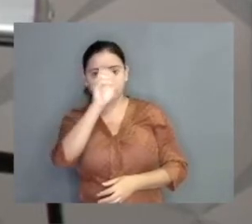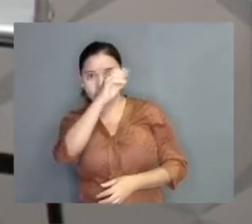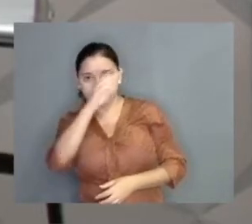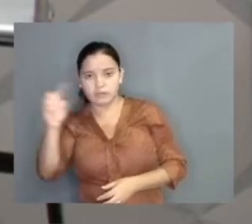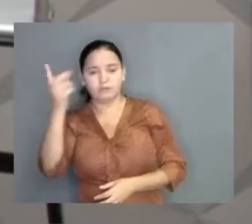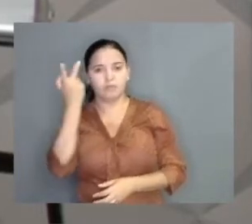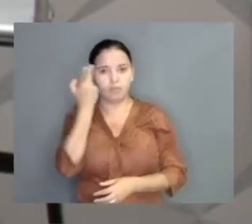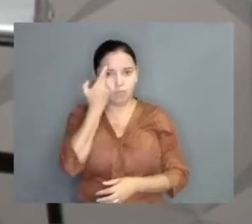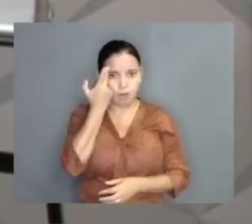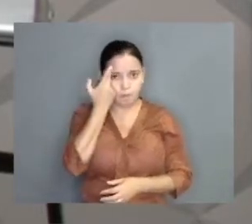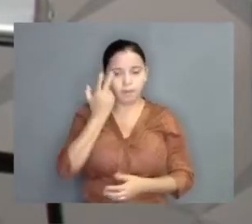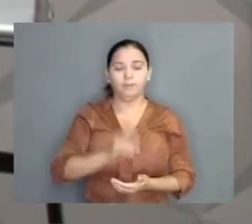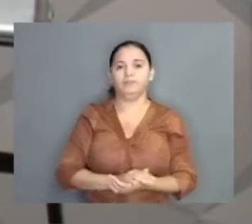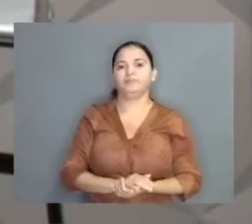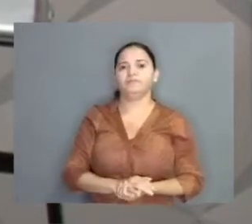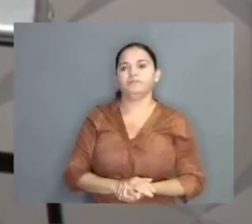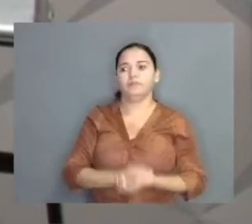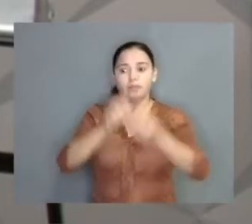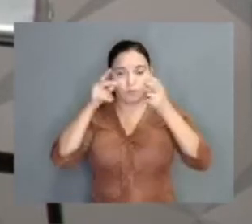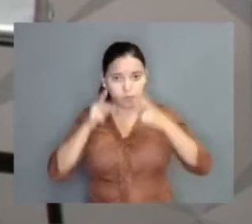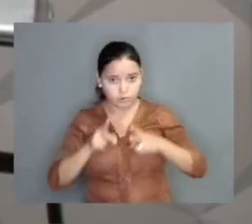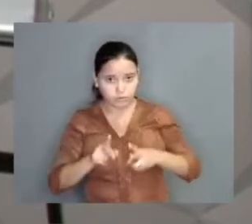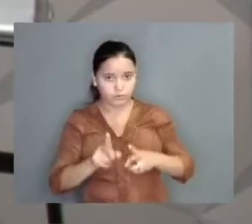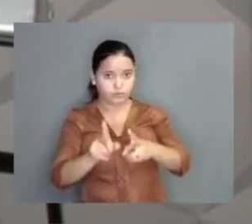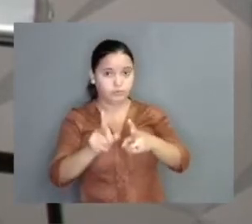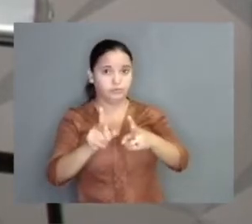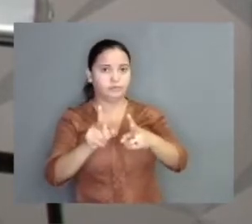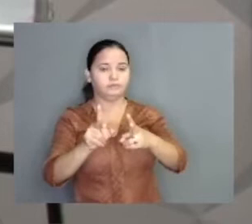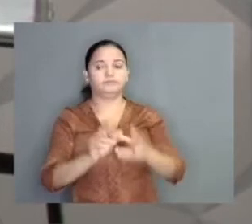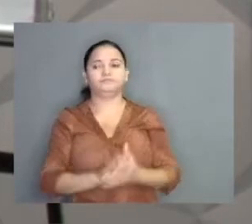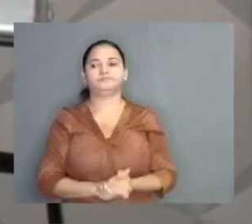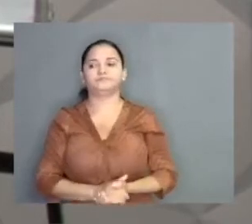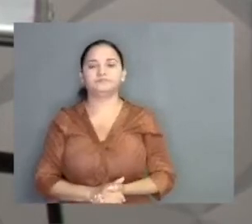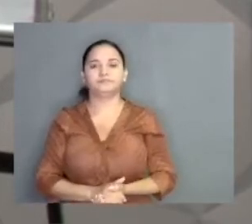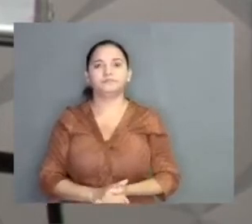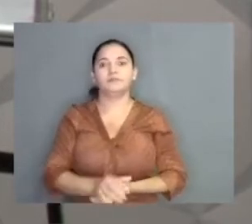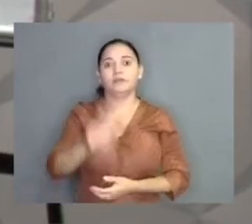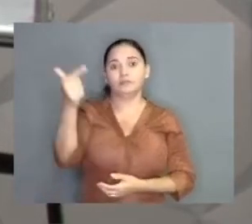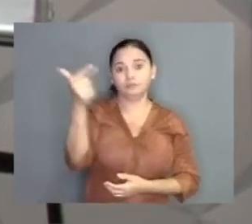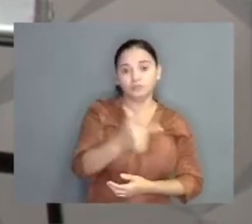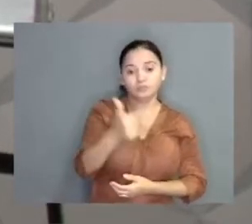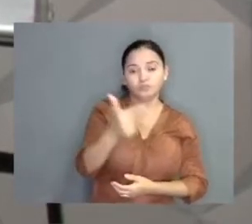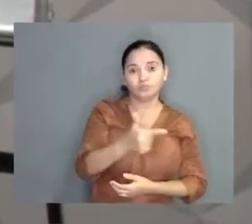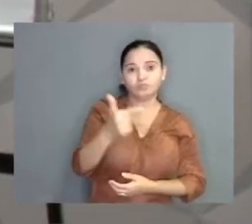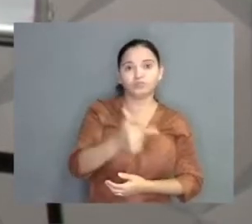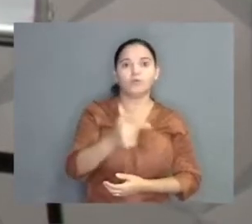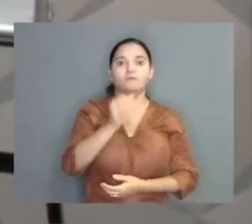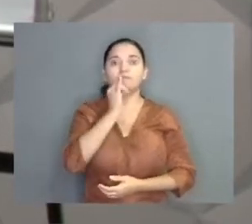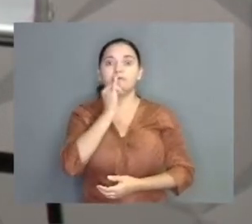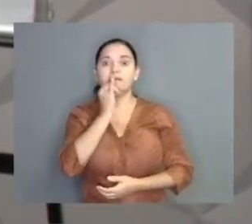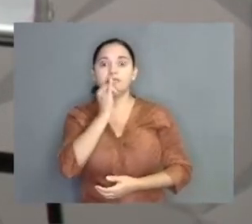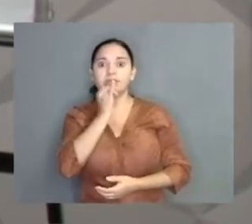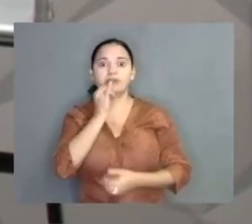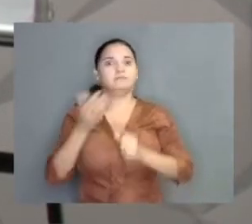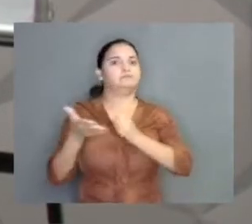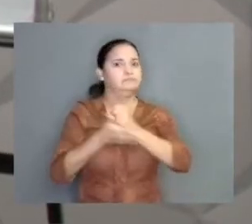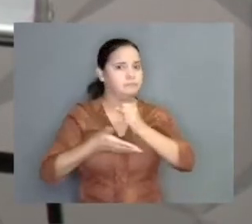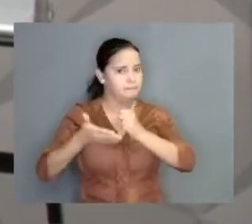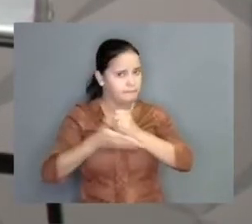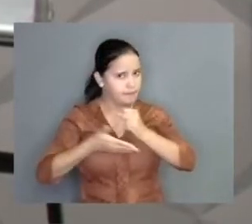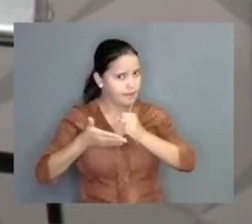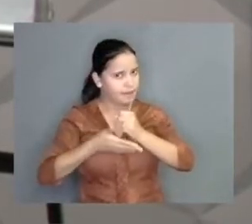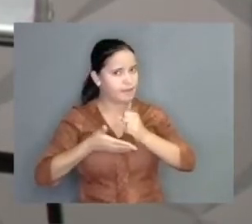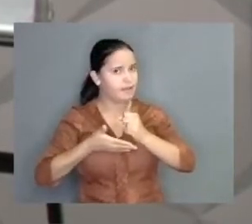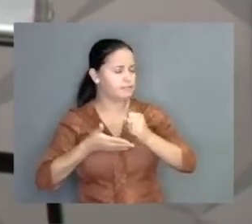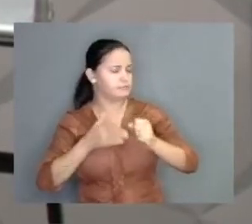seguindo adiante, a gente tem o seguinte, 2 exemplozinhos básicos para a gente